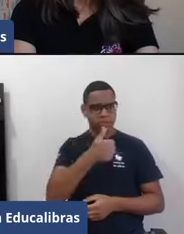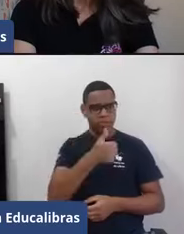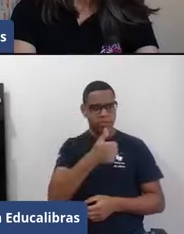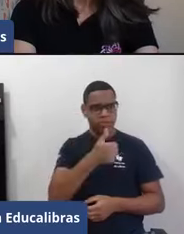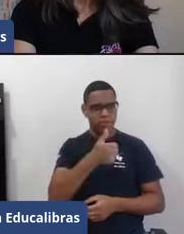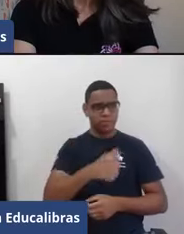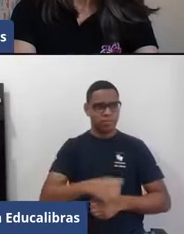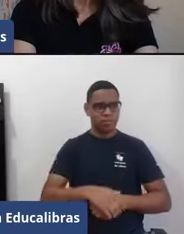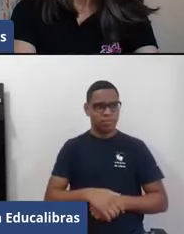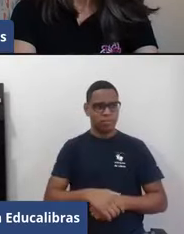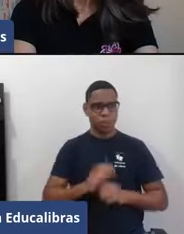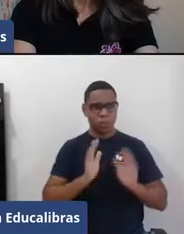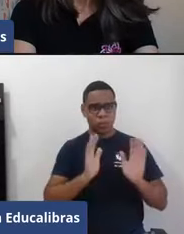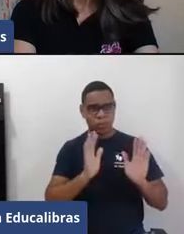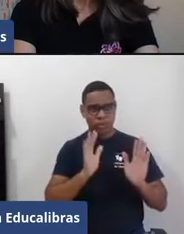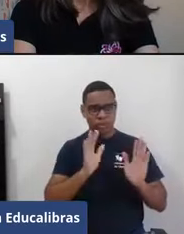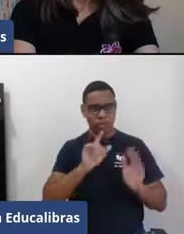Hello?